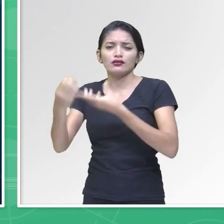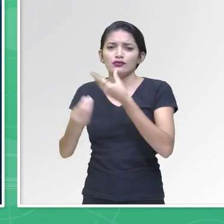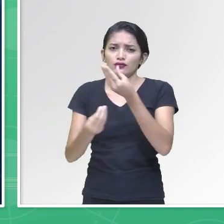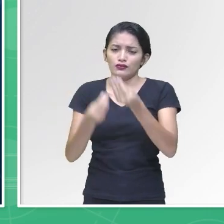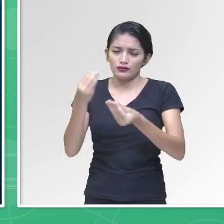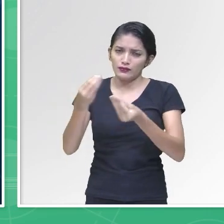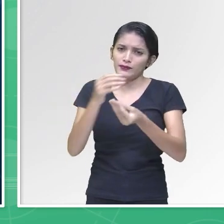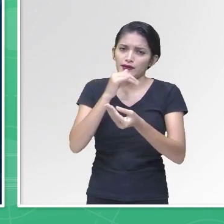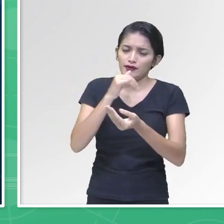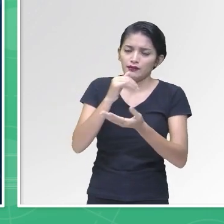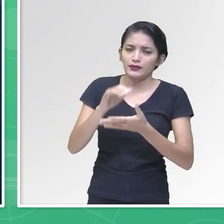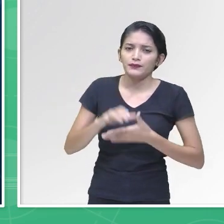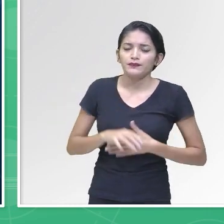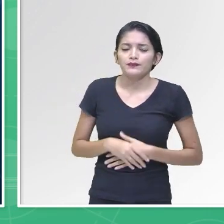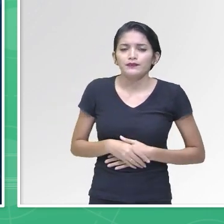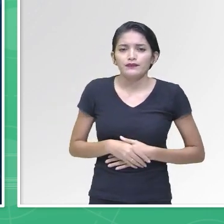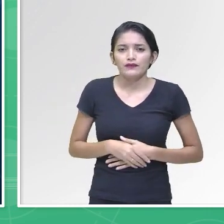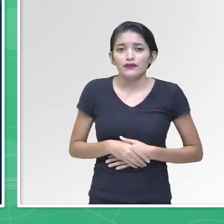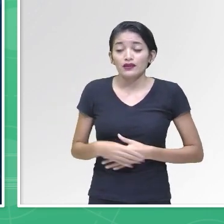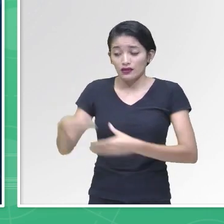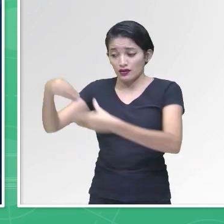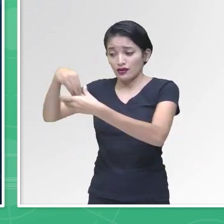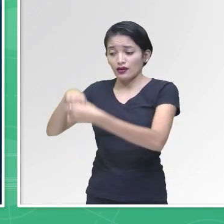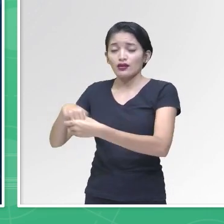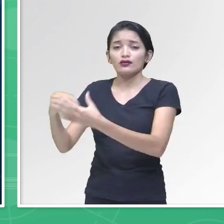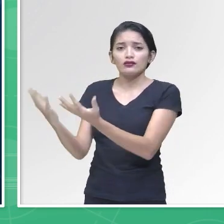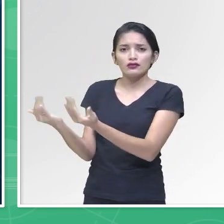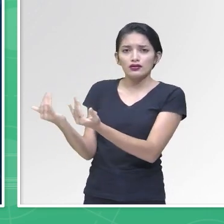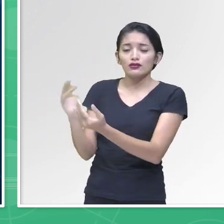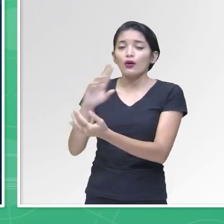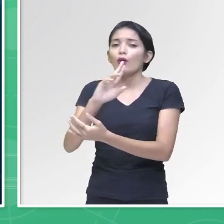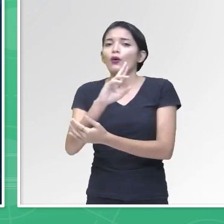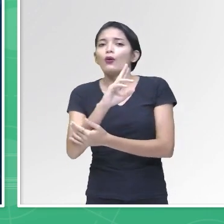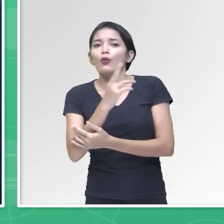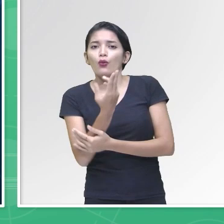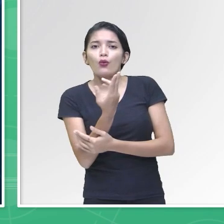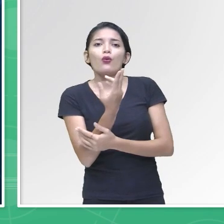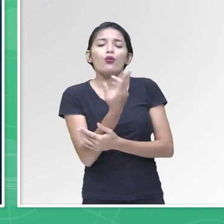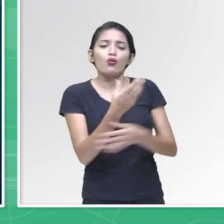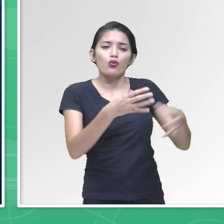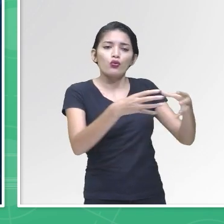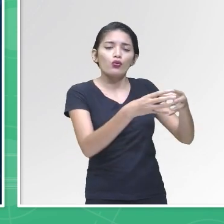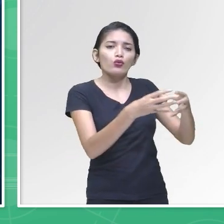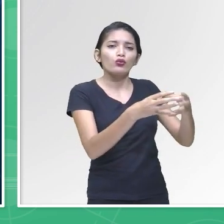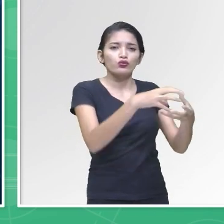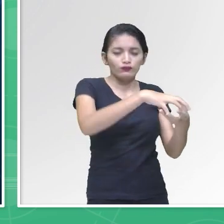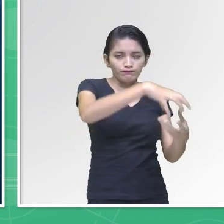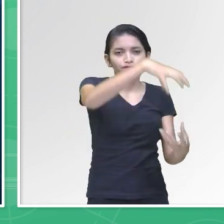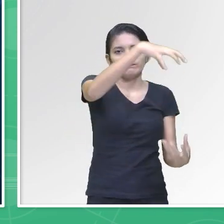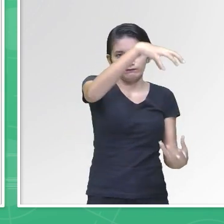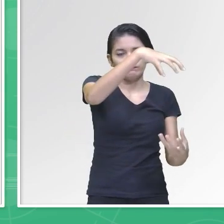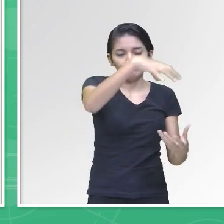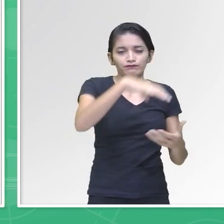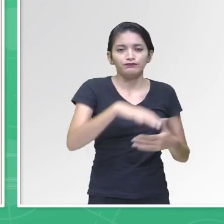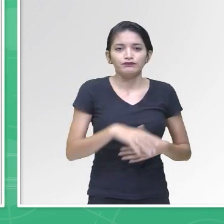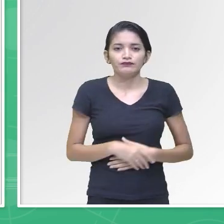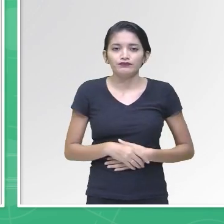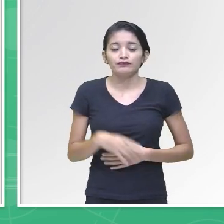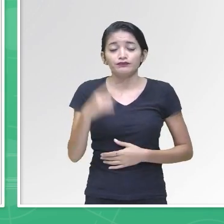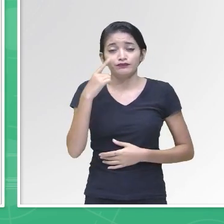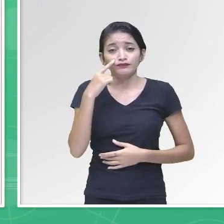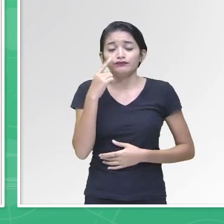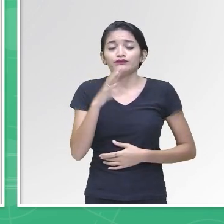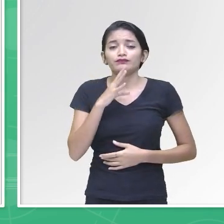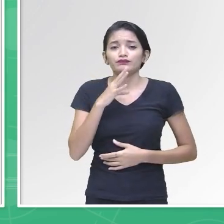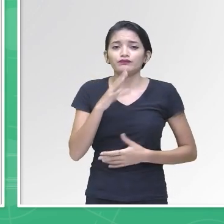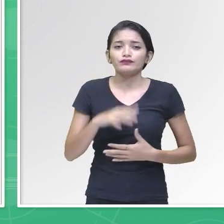sendo parte da juventude ou sendo parte do mundo adulto. Vamos